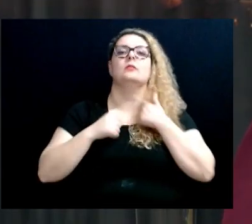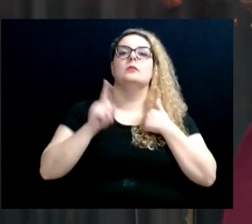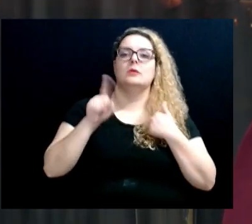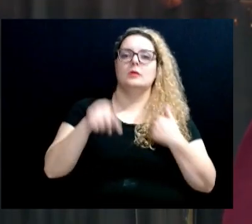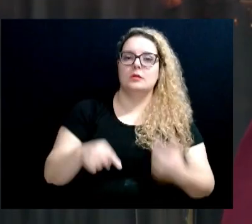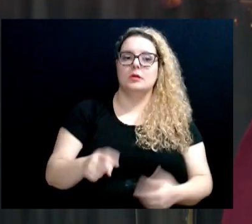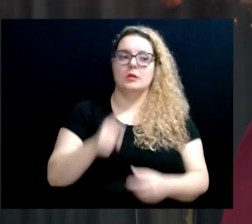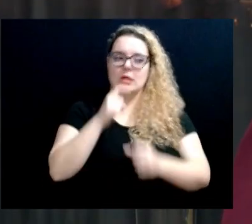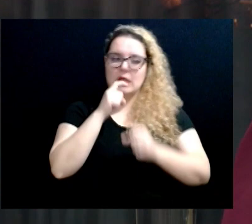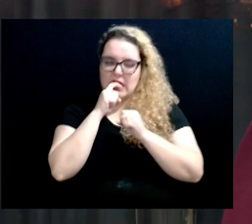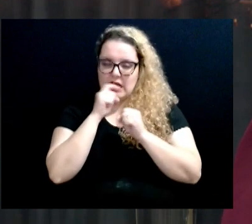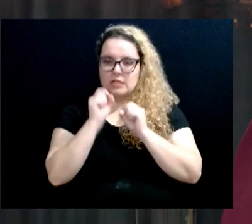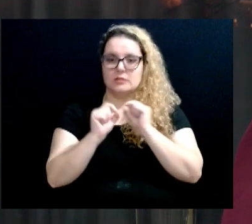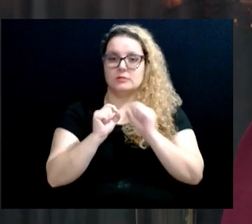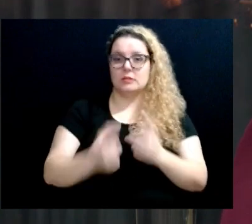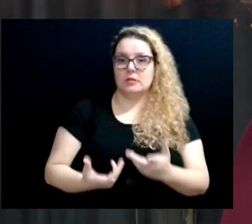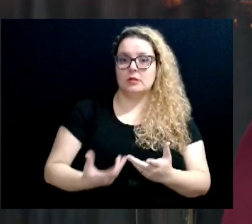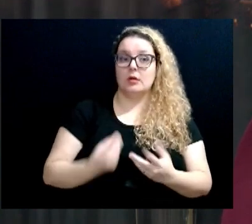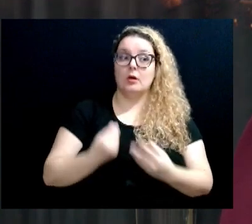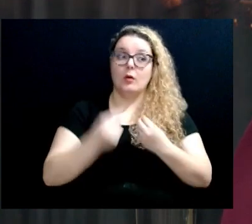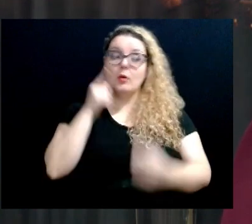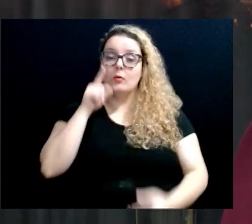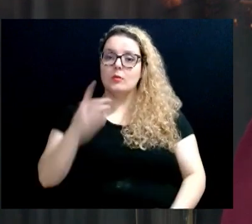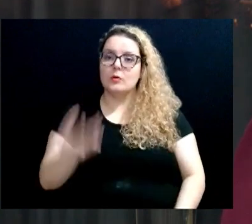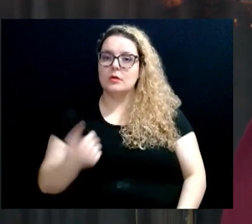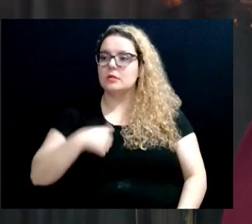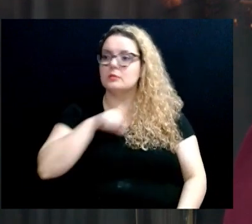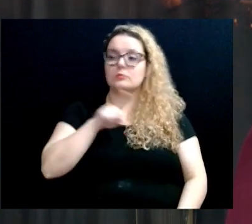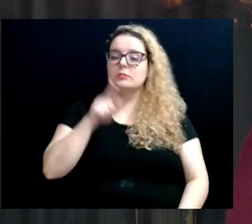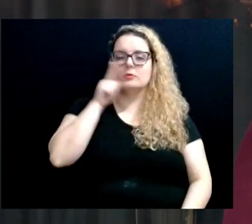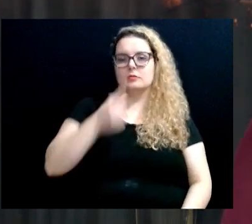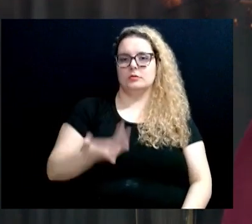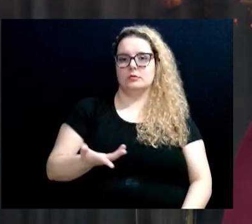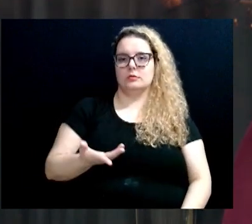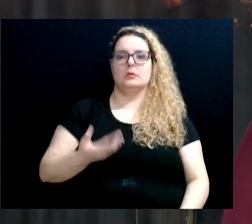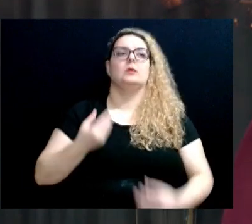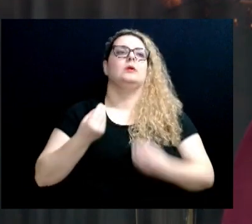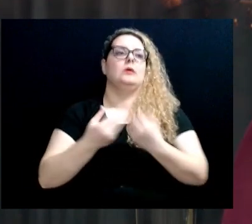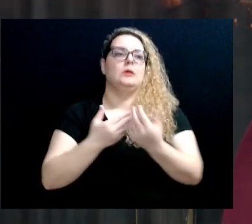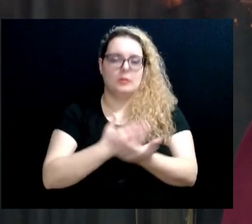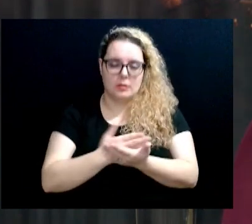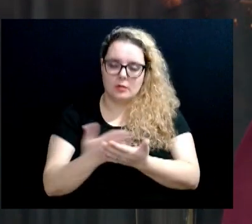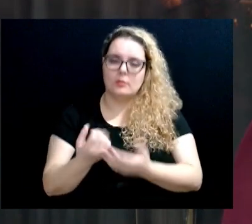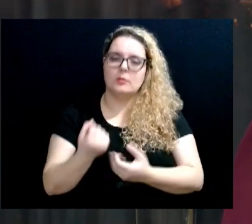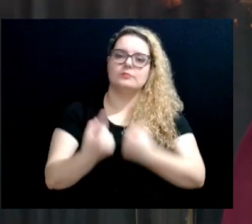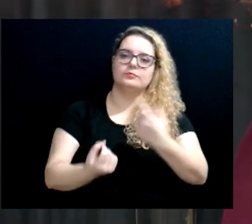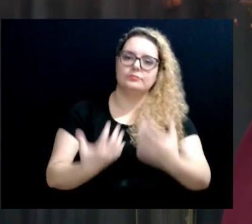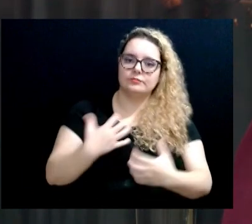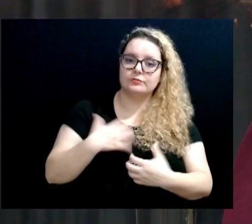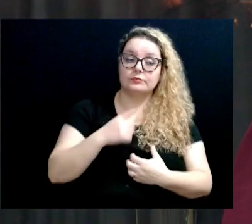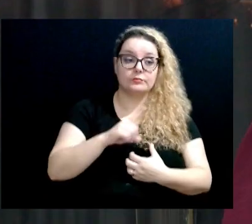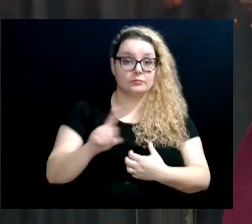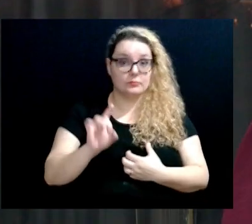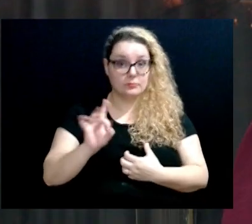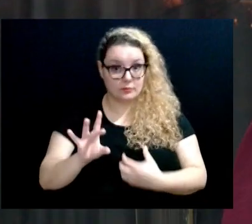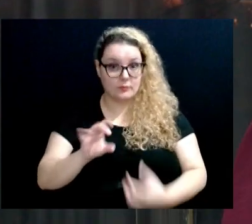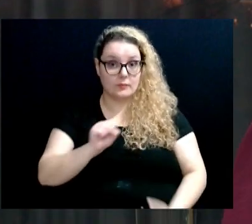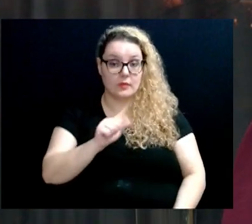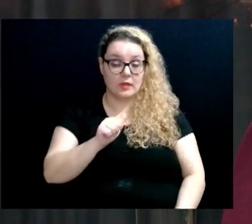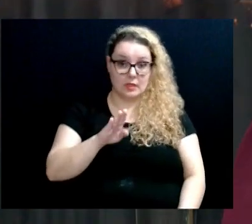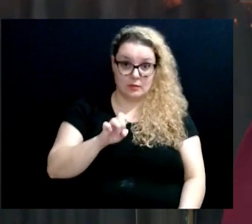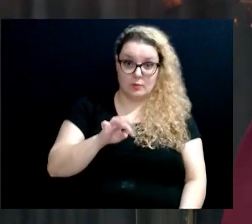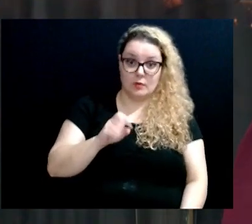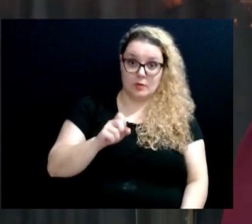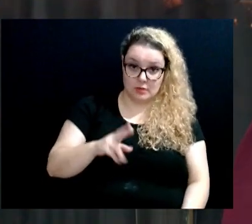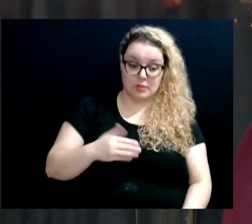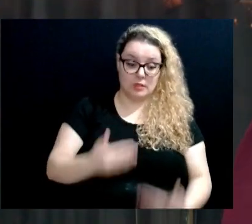sentido, nossa, como é que ele conseguiu ou não? Né? E começa, de alguma forma, a não só sabotar esse processo de evolução do